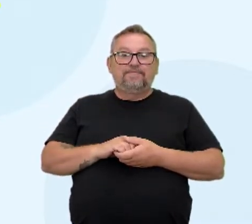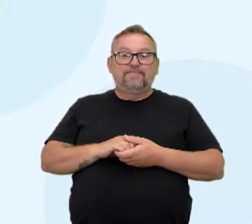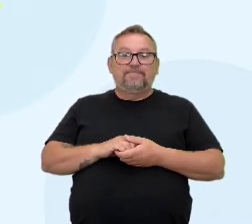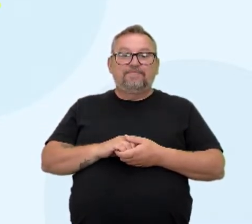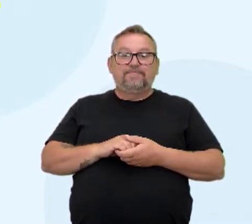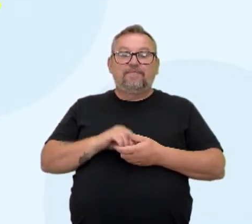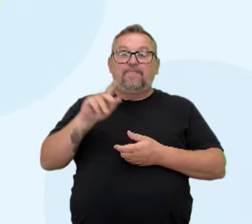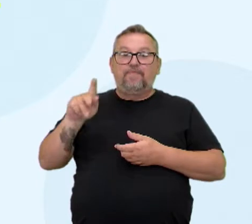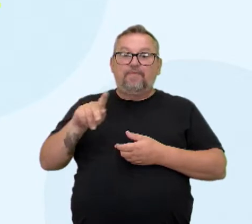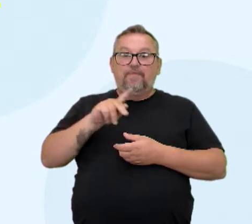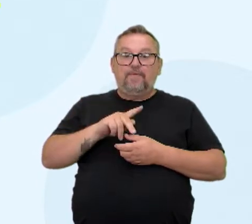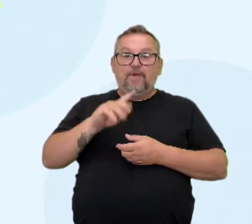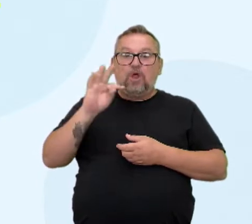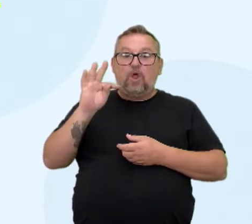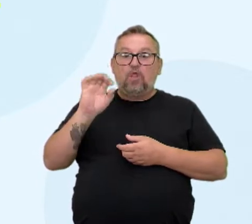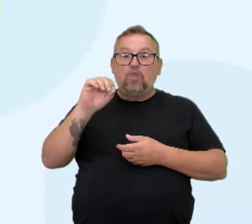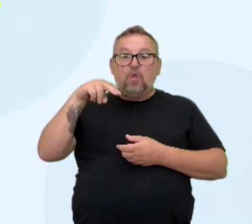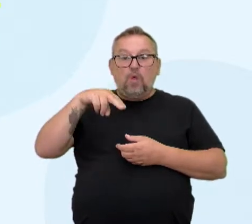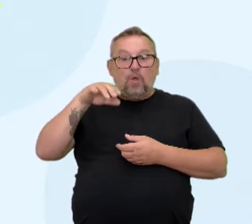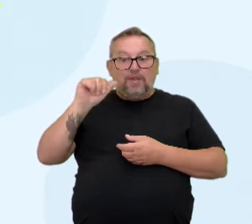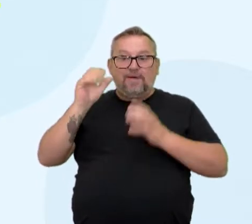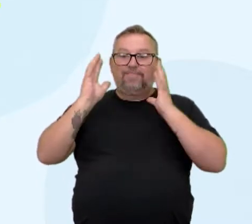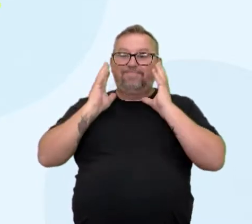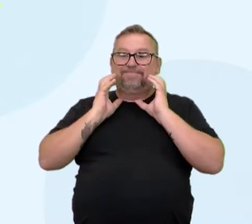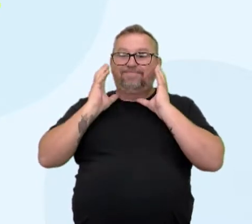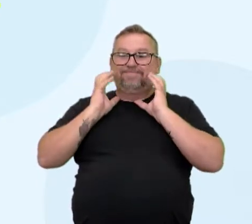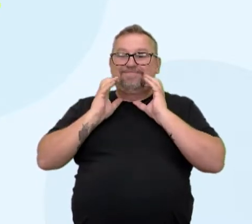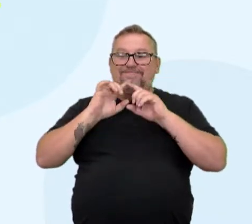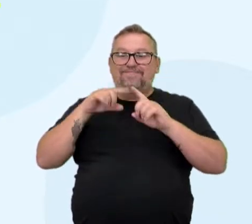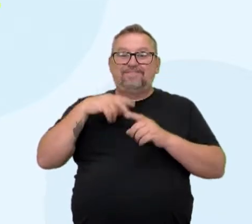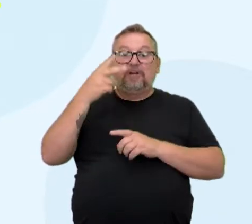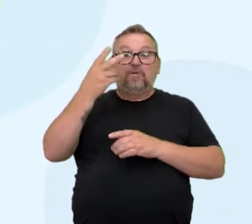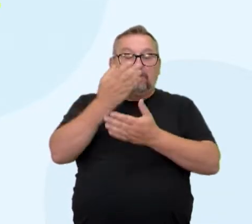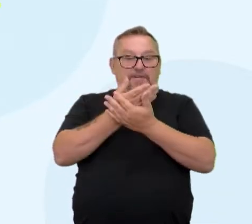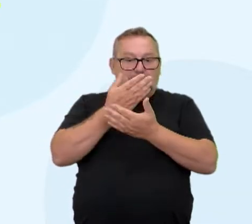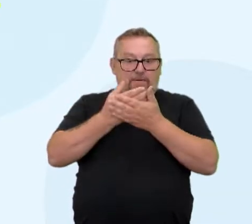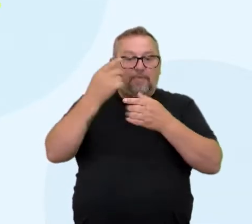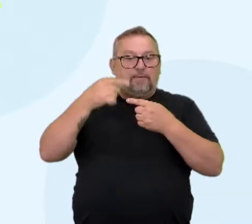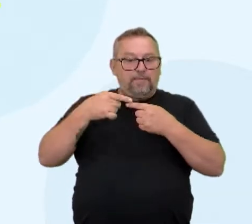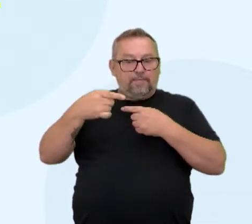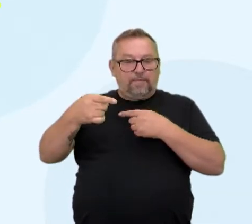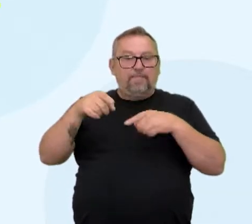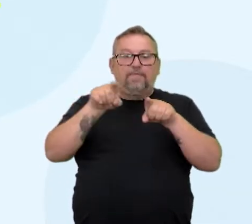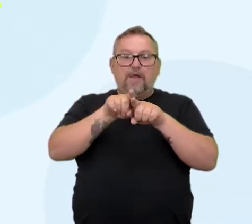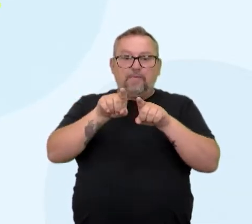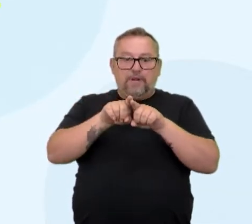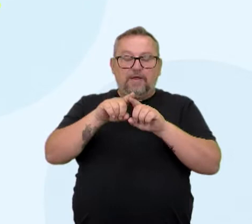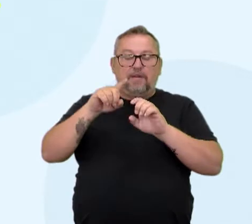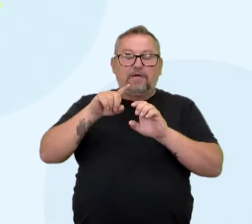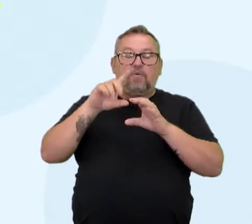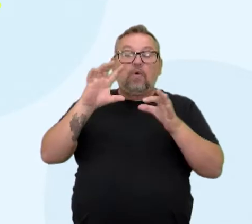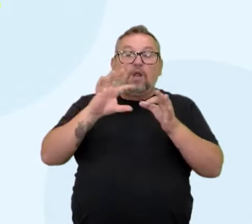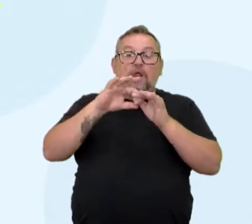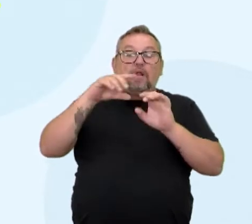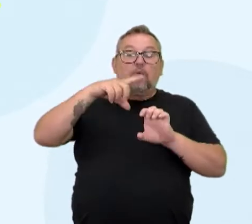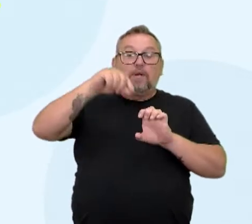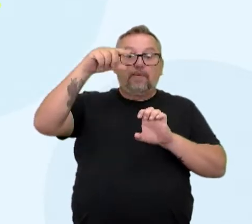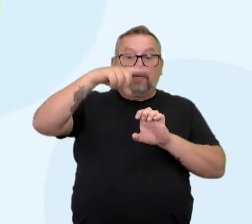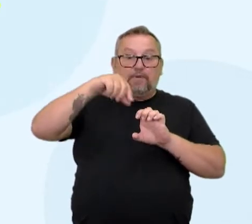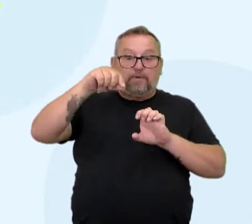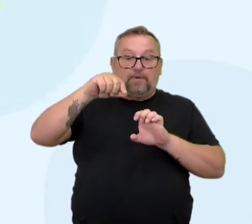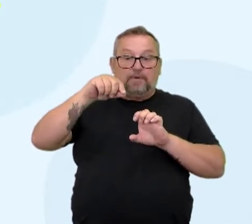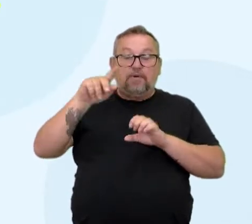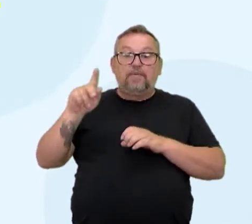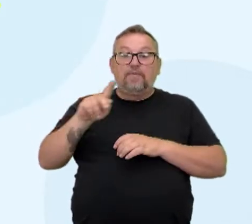Com o professor Tony, nós temos 2 aulas semanais com Conexão Empreendedora. Com a professora Viviane, que